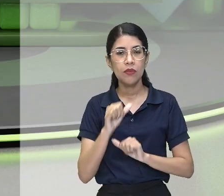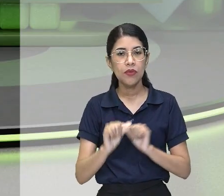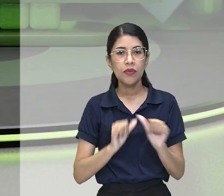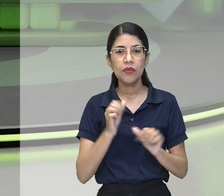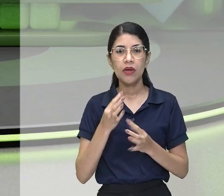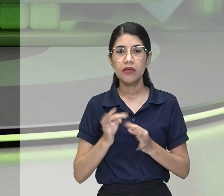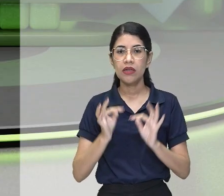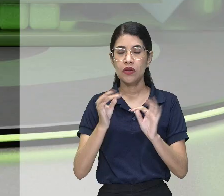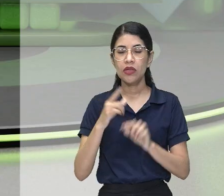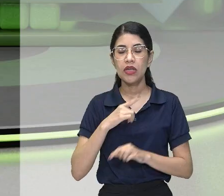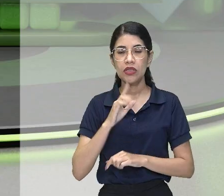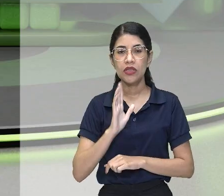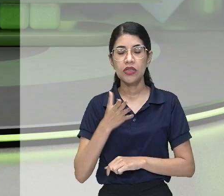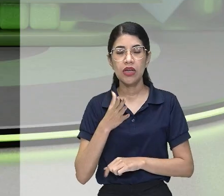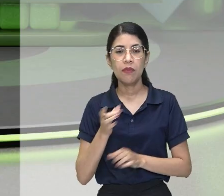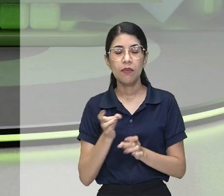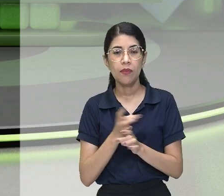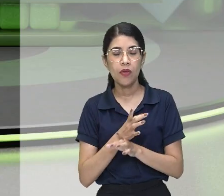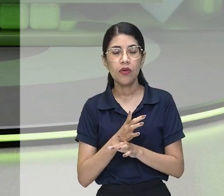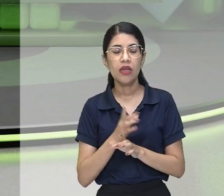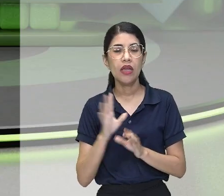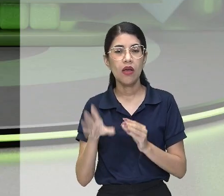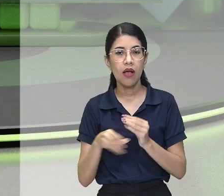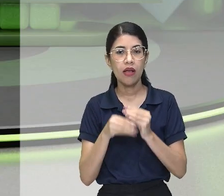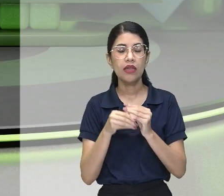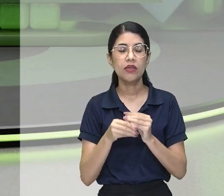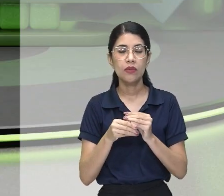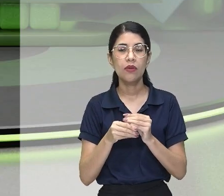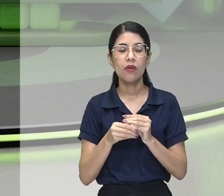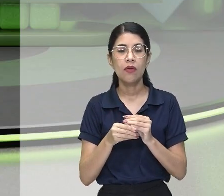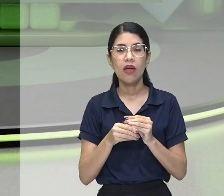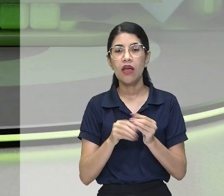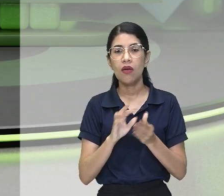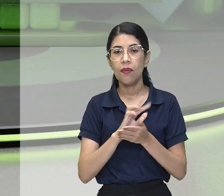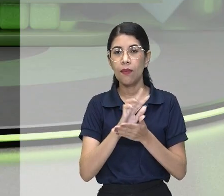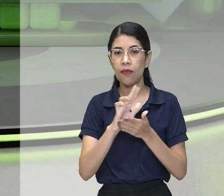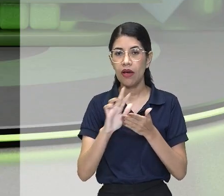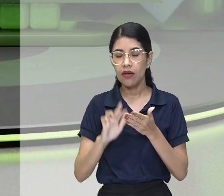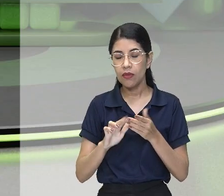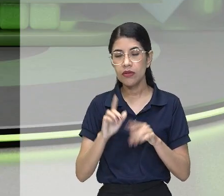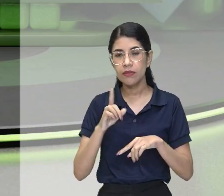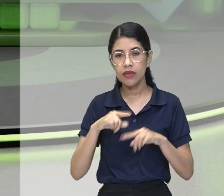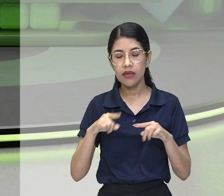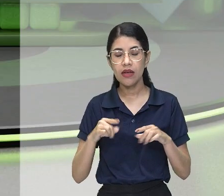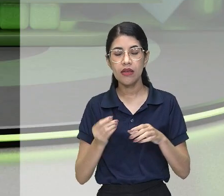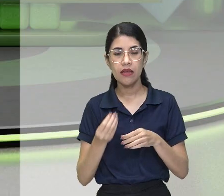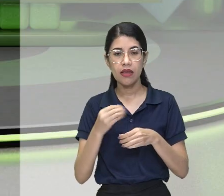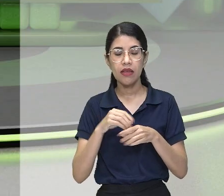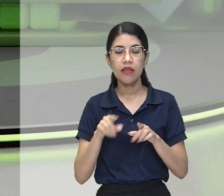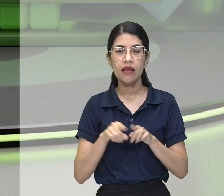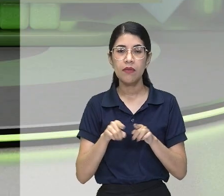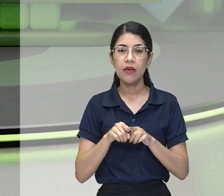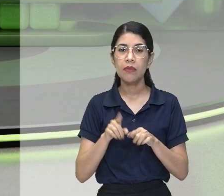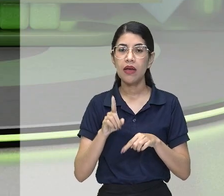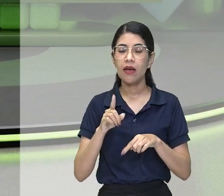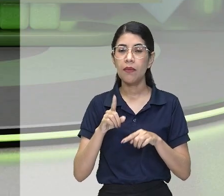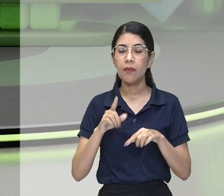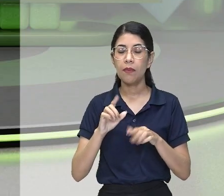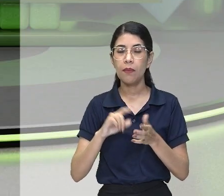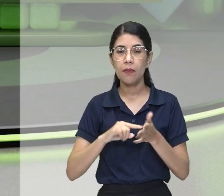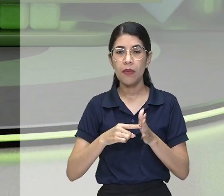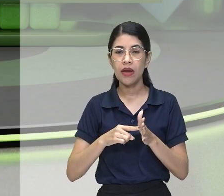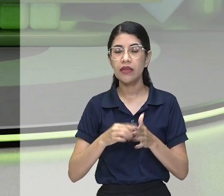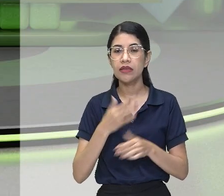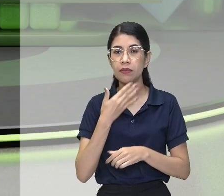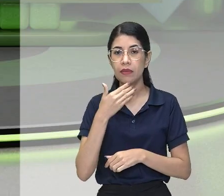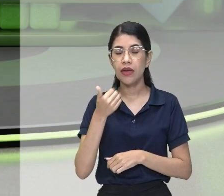existente, introduzindo melhorias como o condensador separado, o que tornava a máquina muito mais eficiente e o que